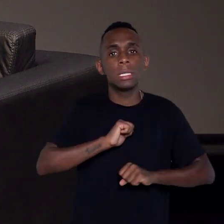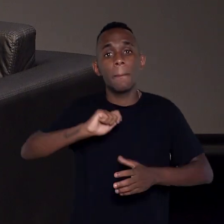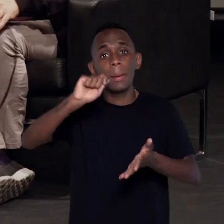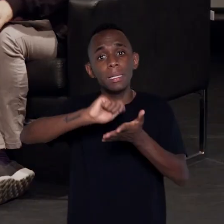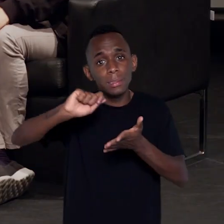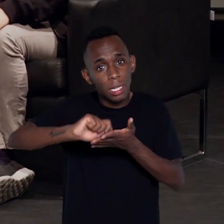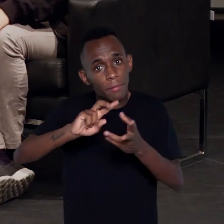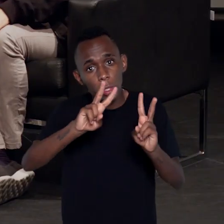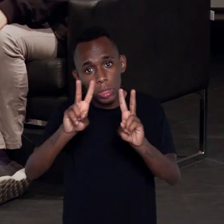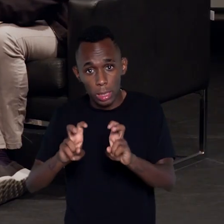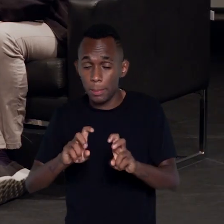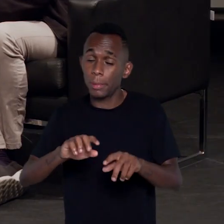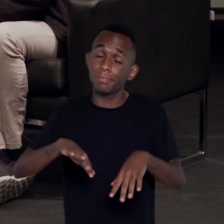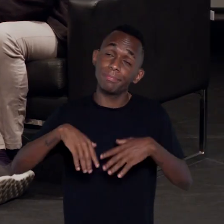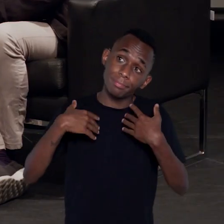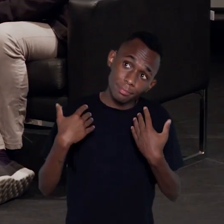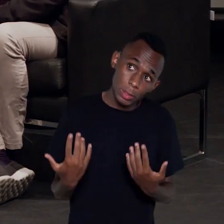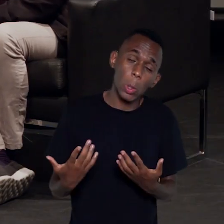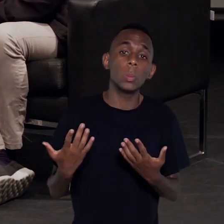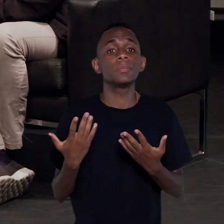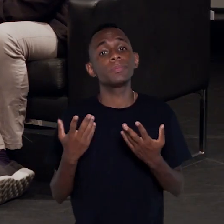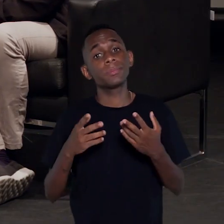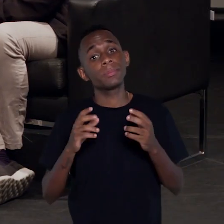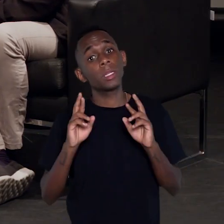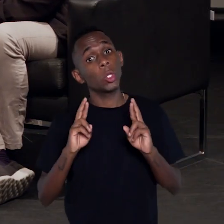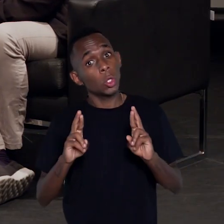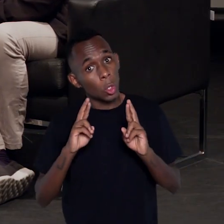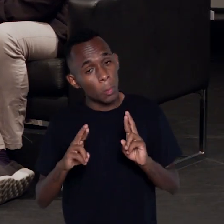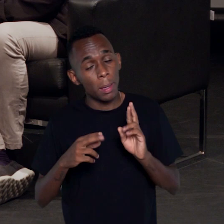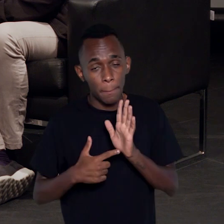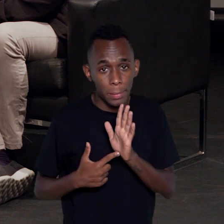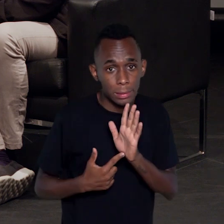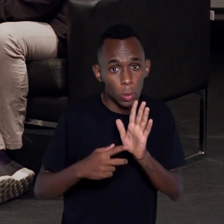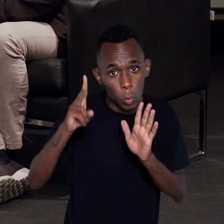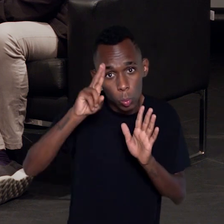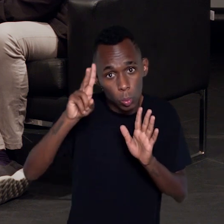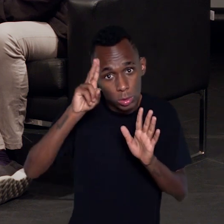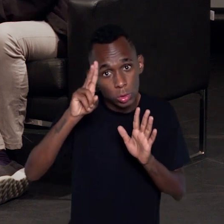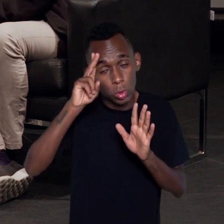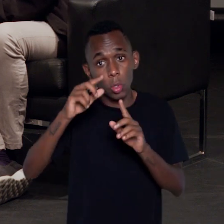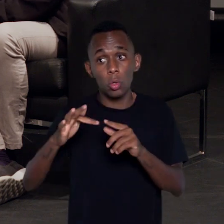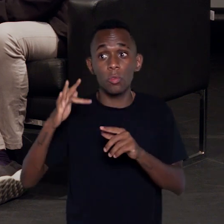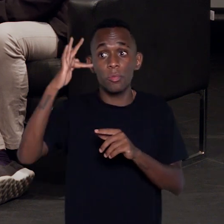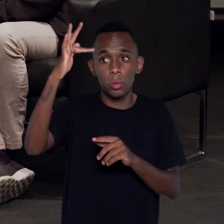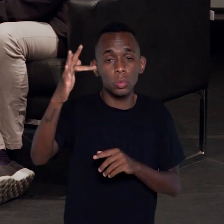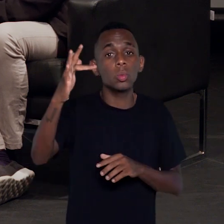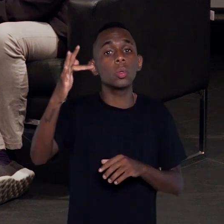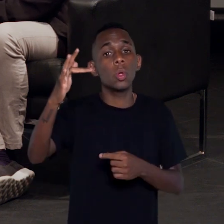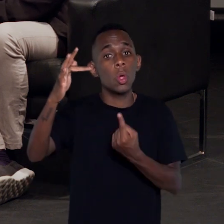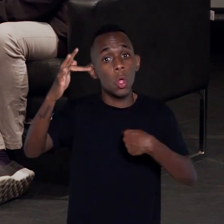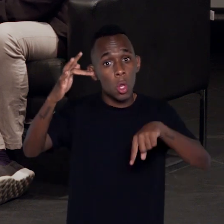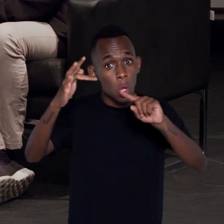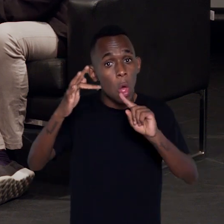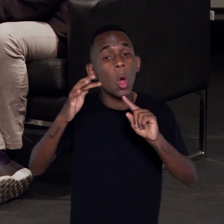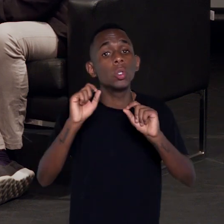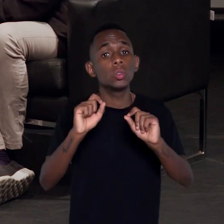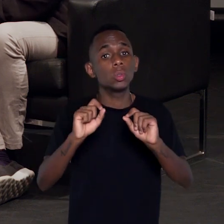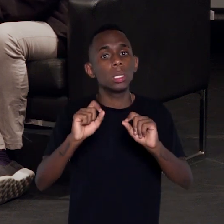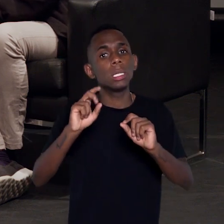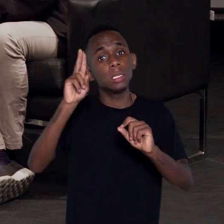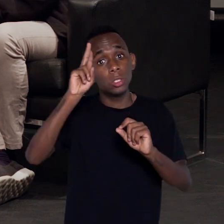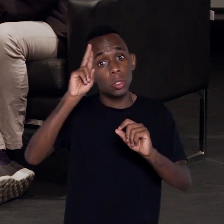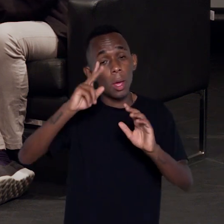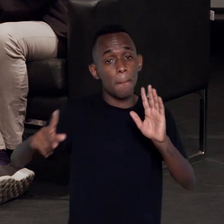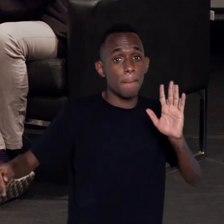escrever essa narrativa e, quem sabe, quiçá, né, contar uma história que algum dia a gente possa chamar